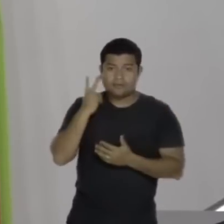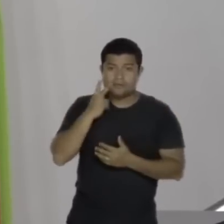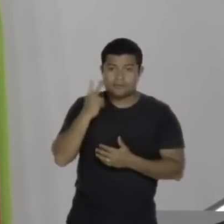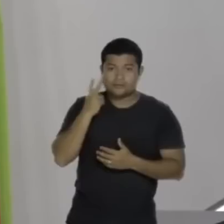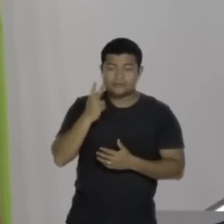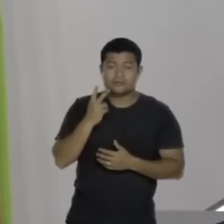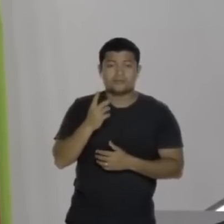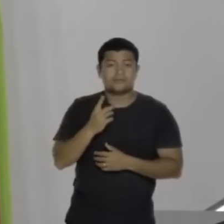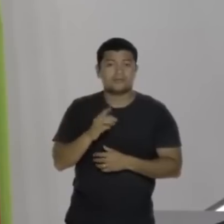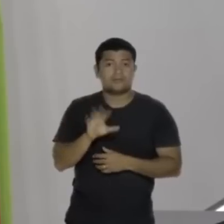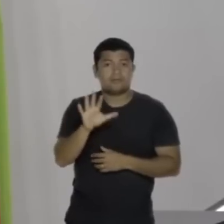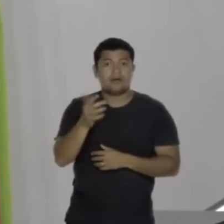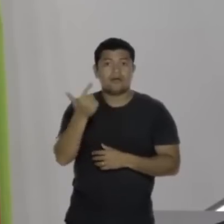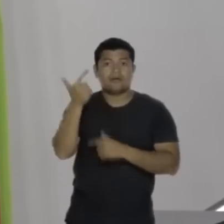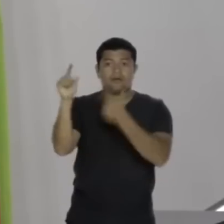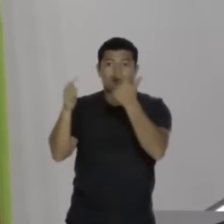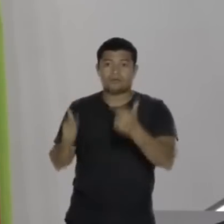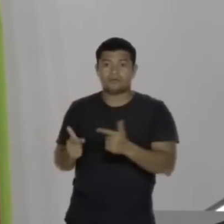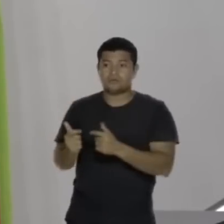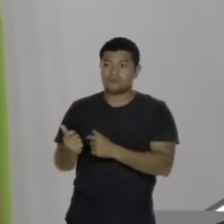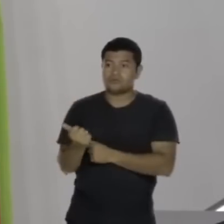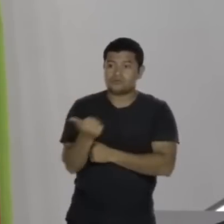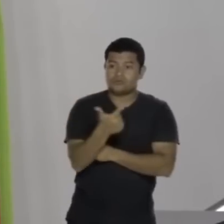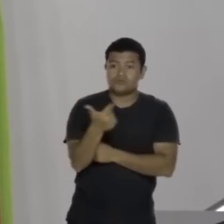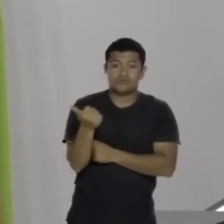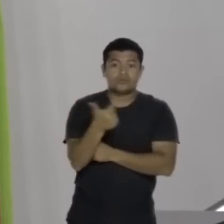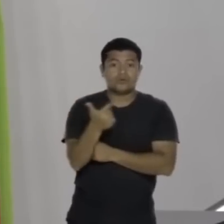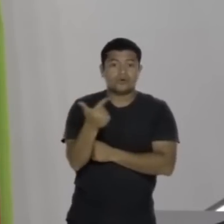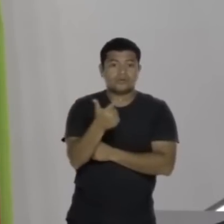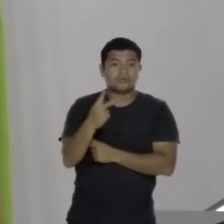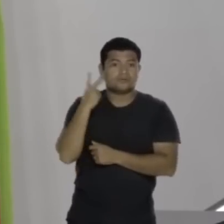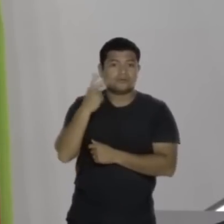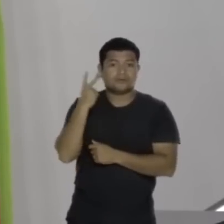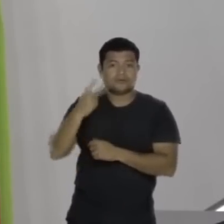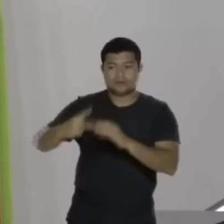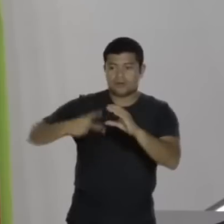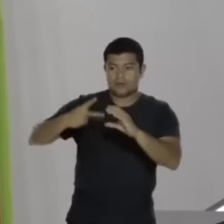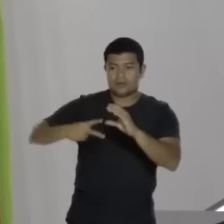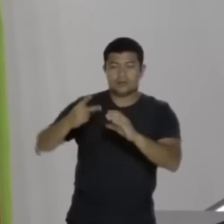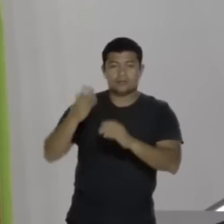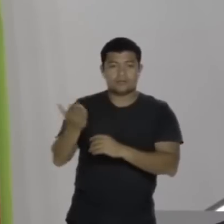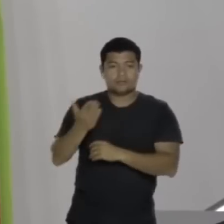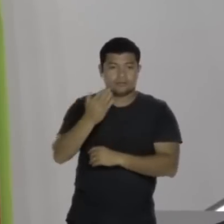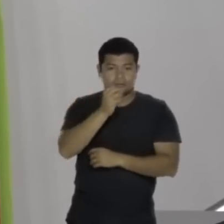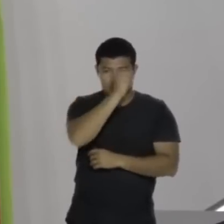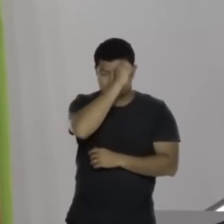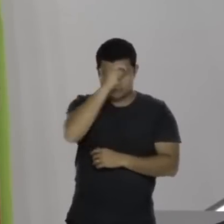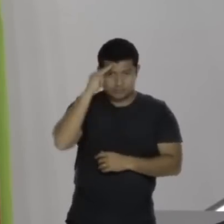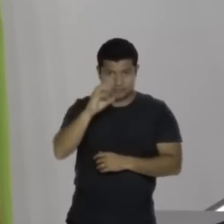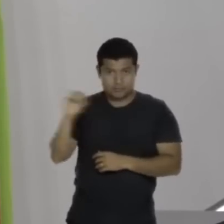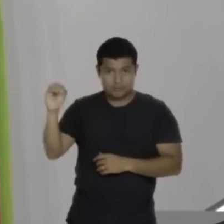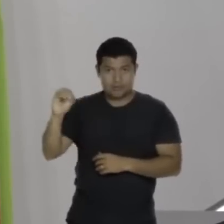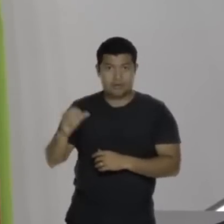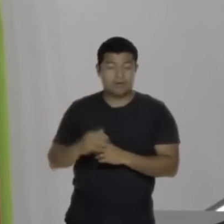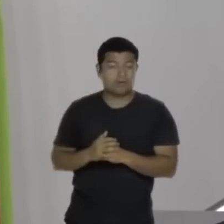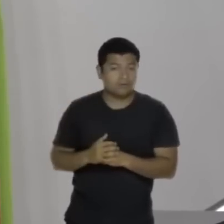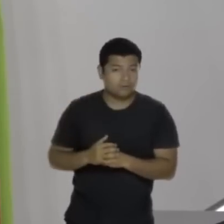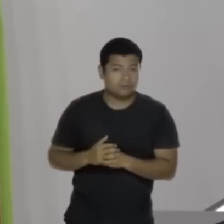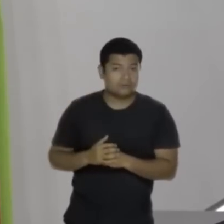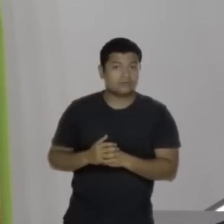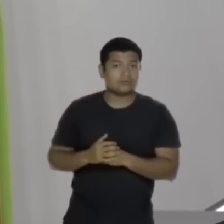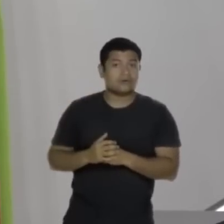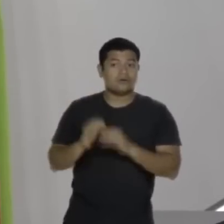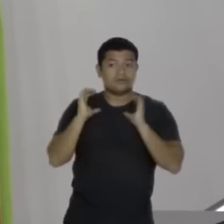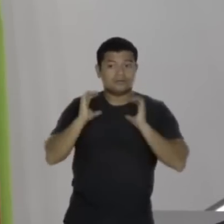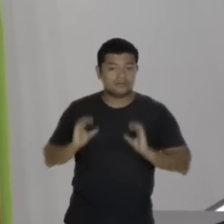ninguém defender os outros 12 vereadores da Câmara de São Miguel, os moradores de São Miguel, os cidadãos de São Miguel do